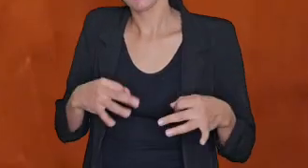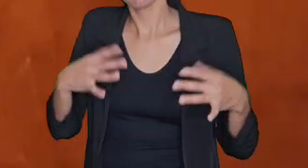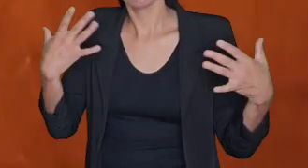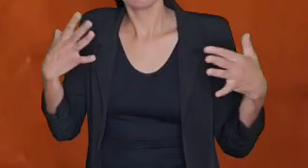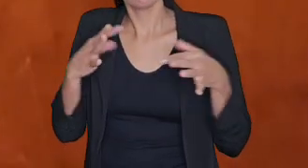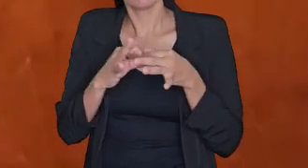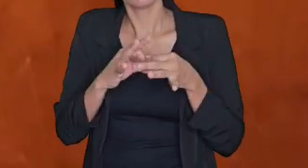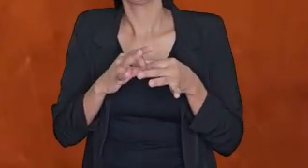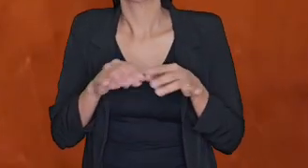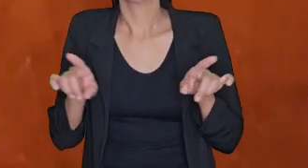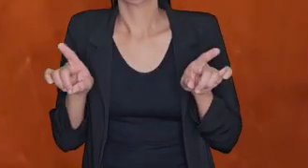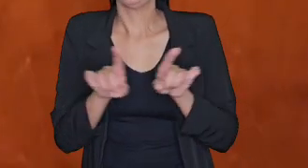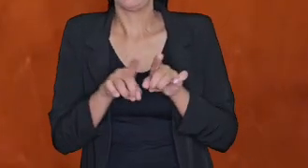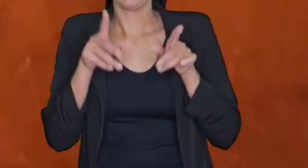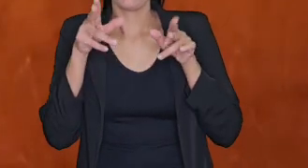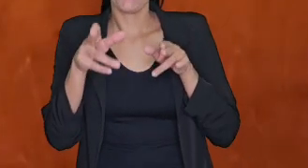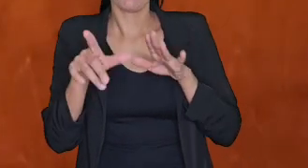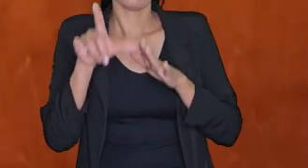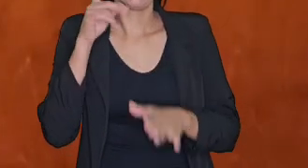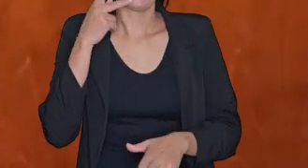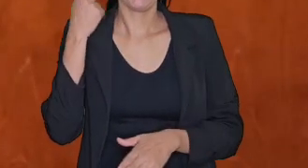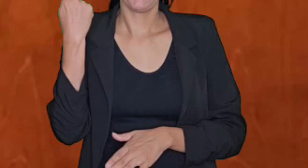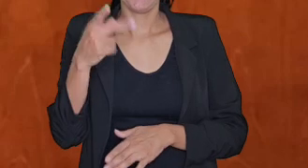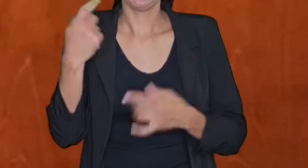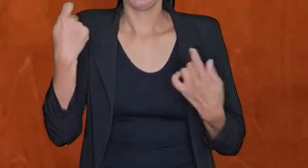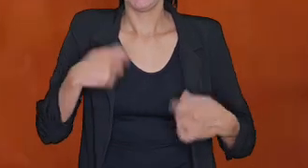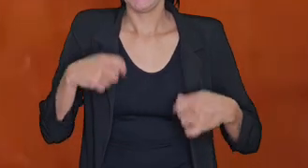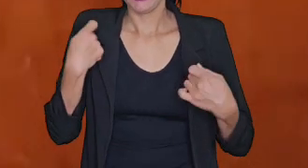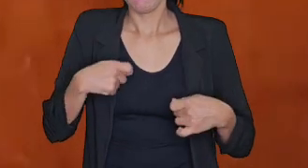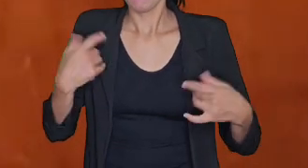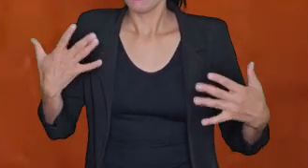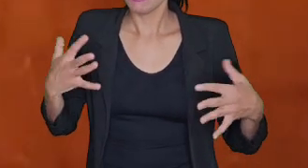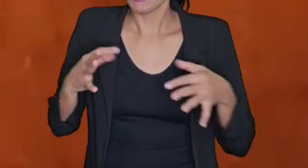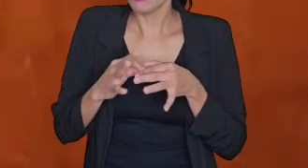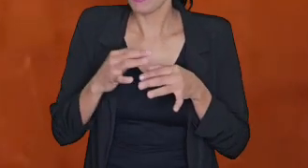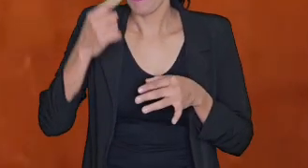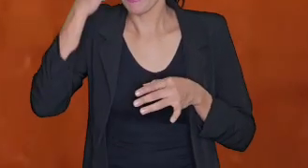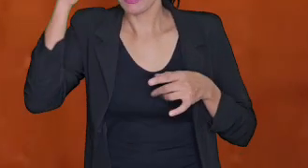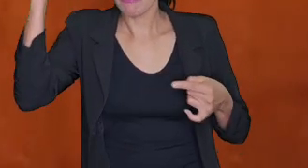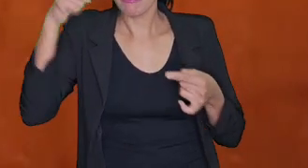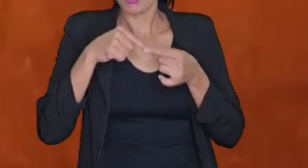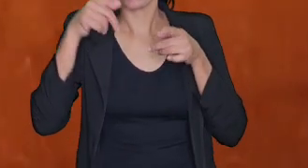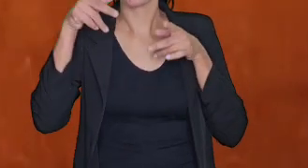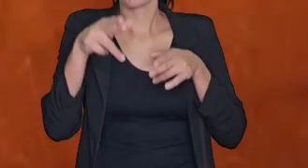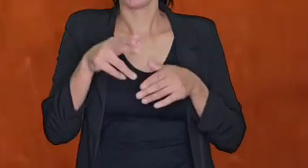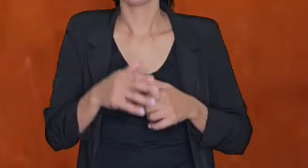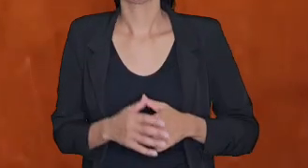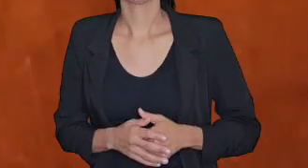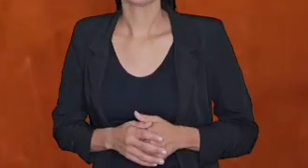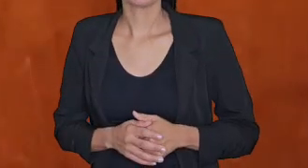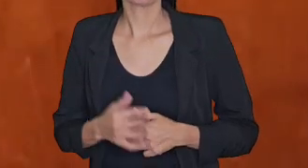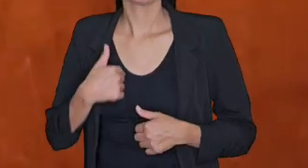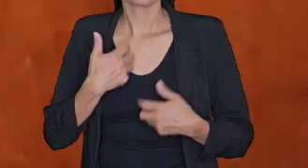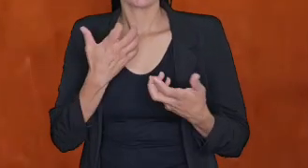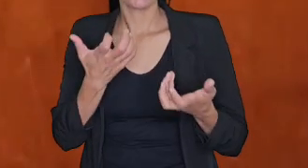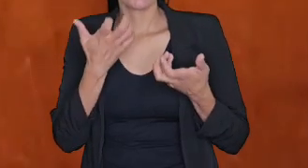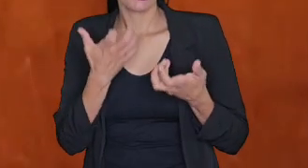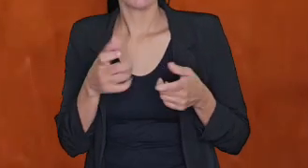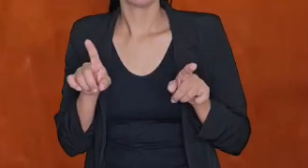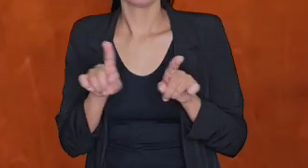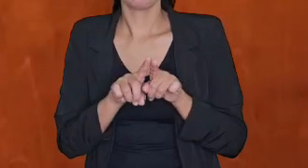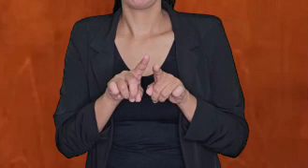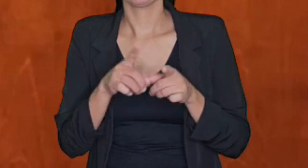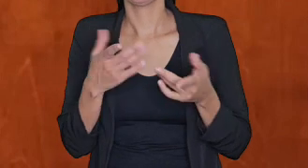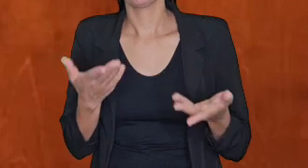discordar, sendo fiel, sendo coerente, como até mencionei ontem, a necessidade da coerência com o seu